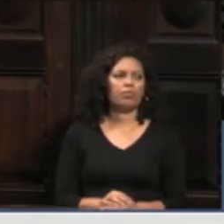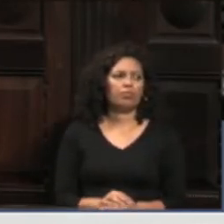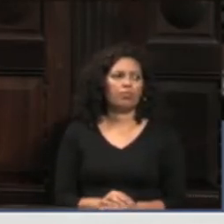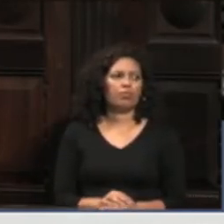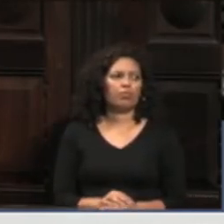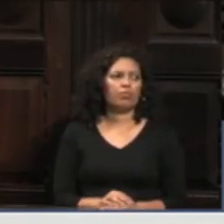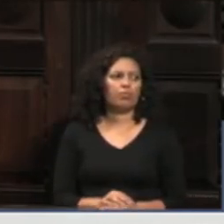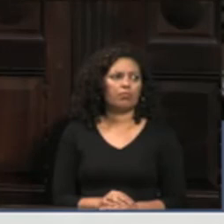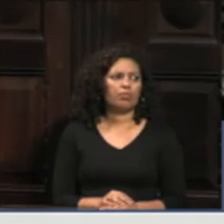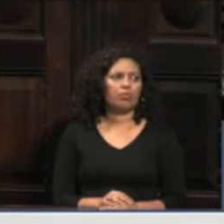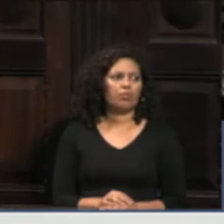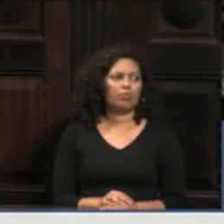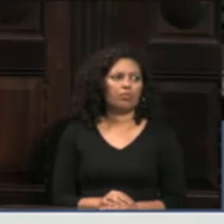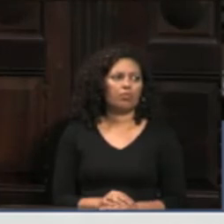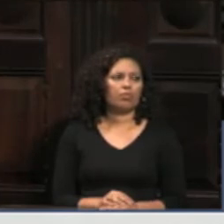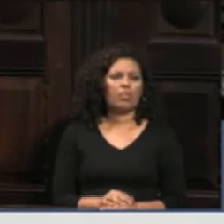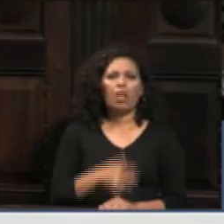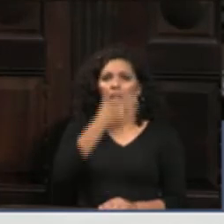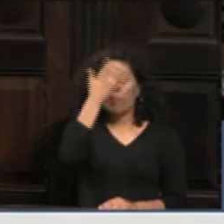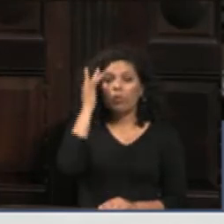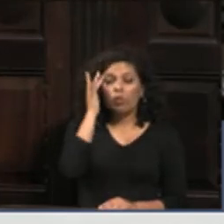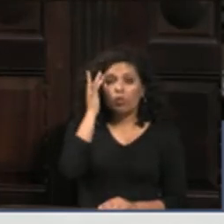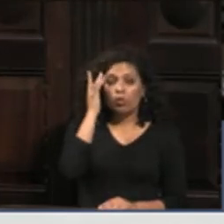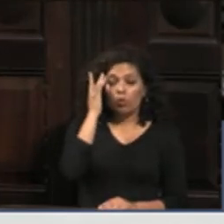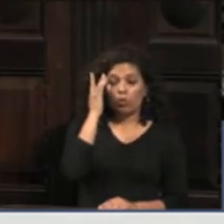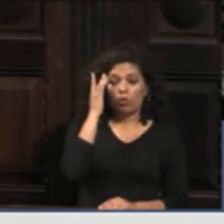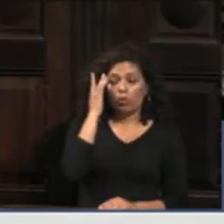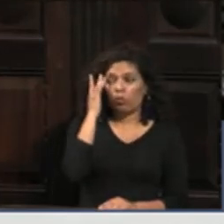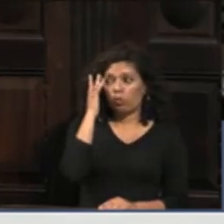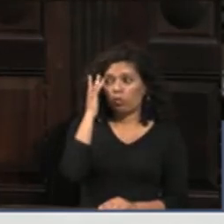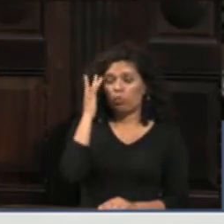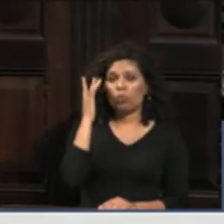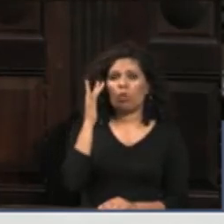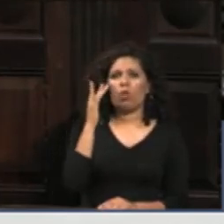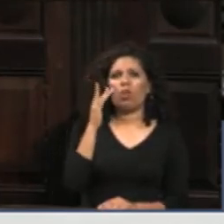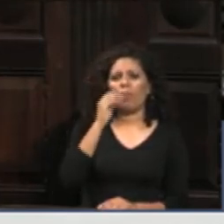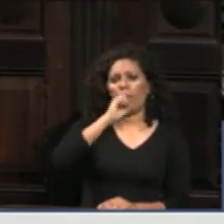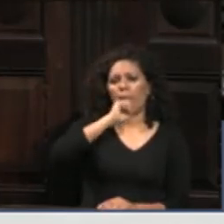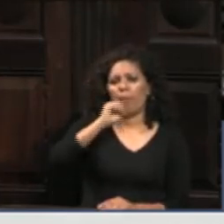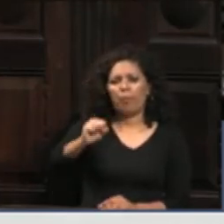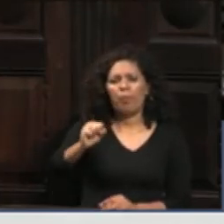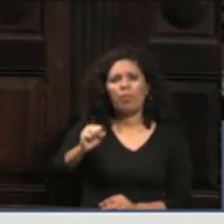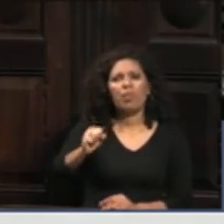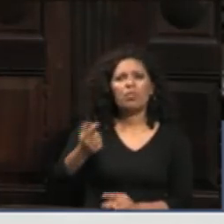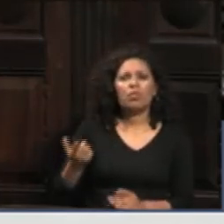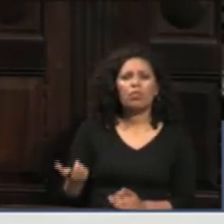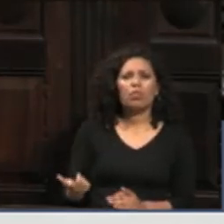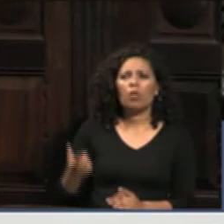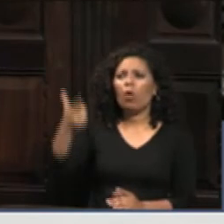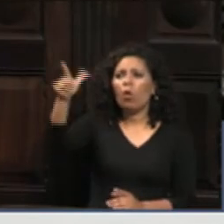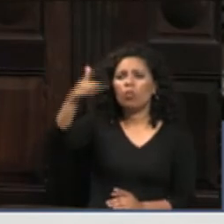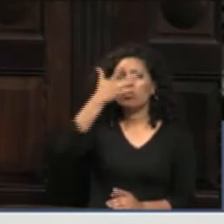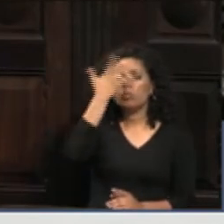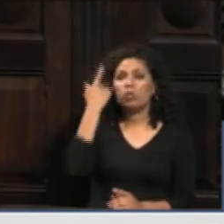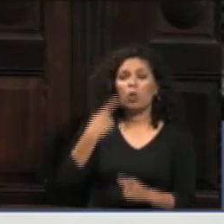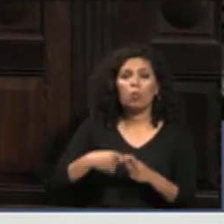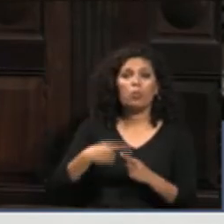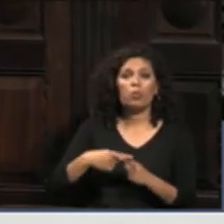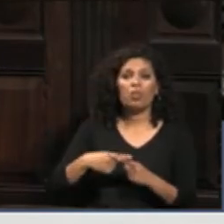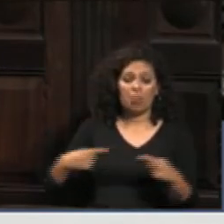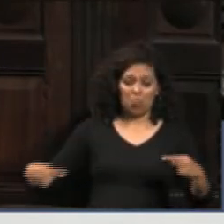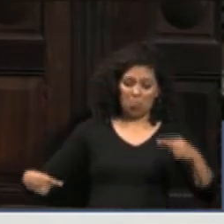Um mestre de capoeira na Bahia foi assassinado exatamente por expor